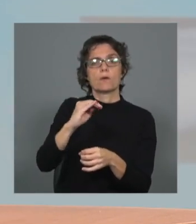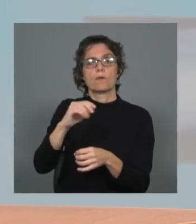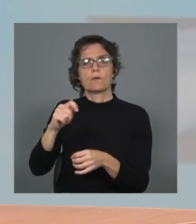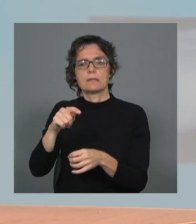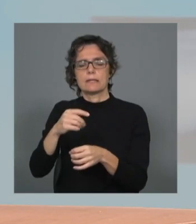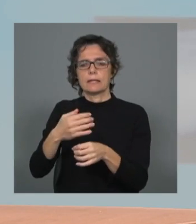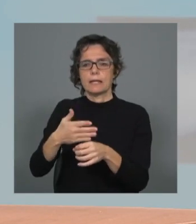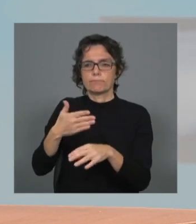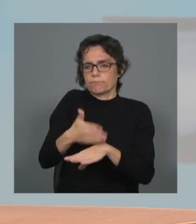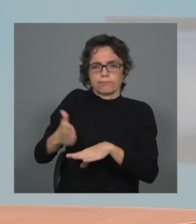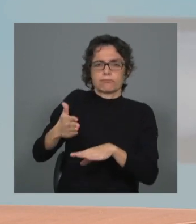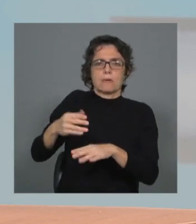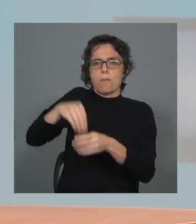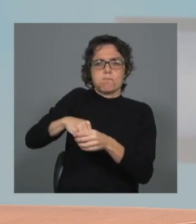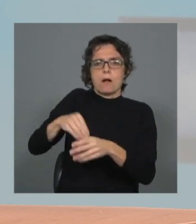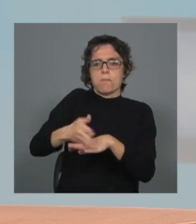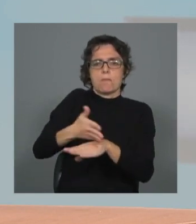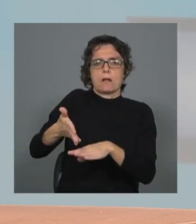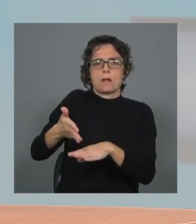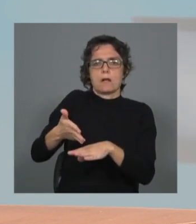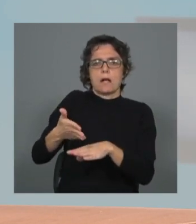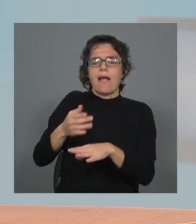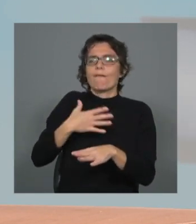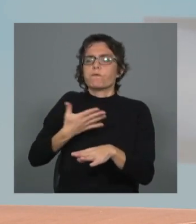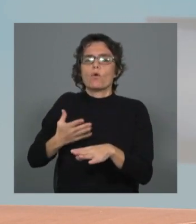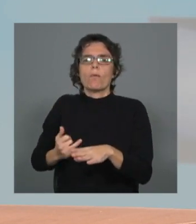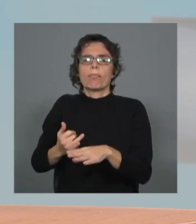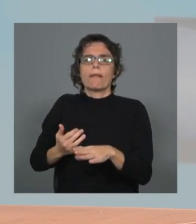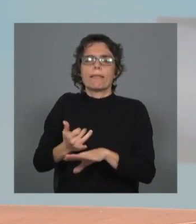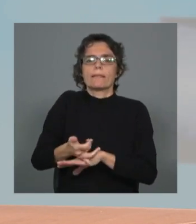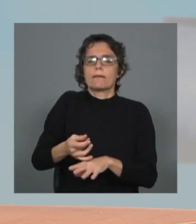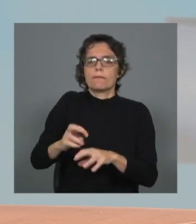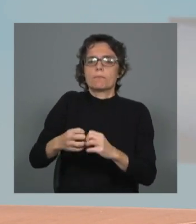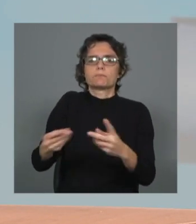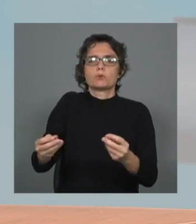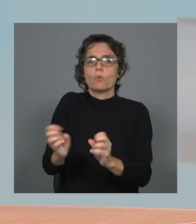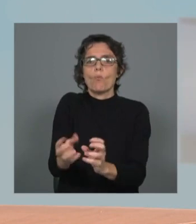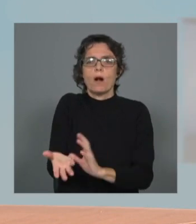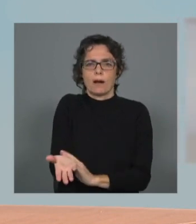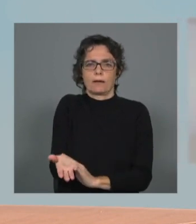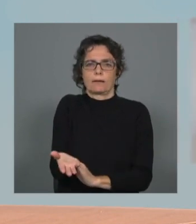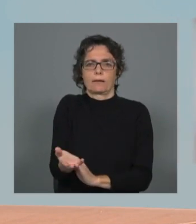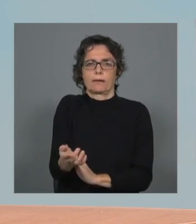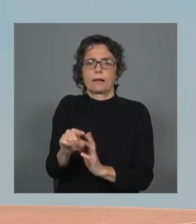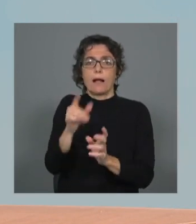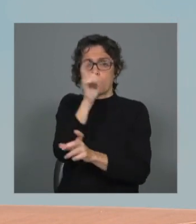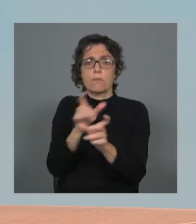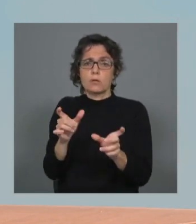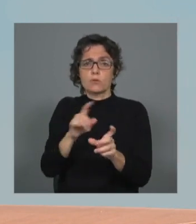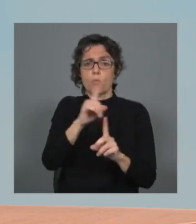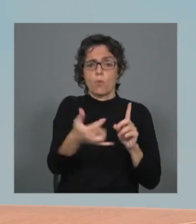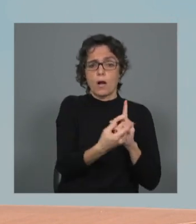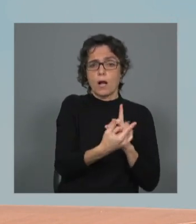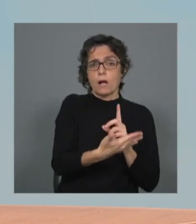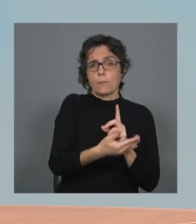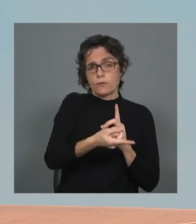para resolver os problemas. Aliás, ele evocou a situação de pessoas que já desde 1974 saíram das suas casas, saíram